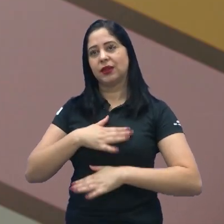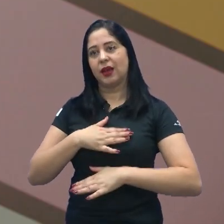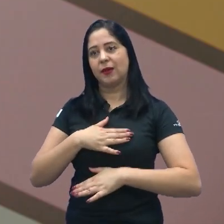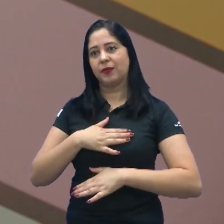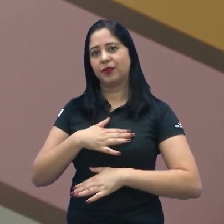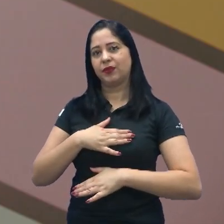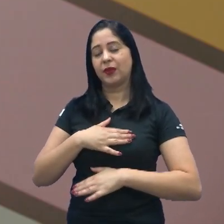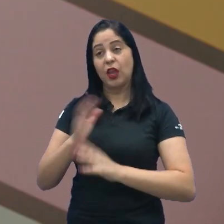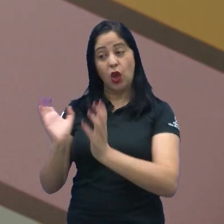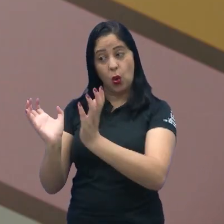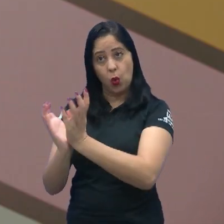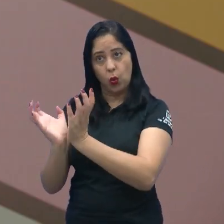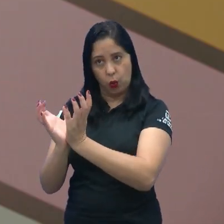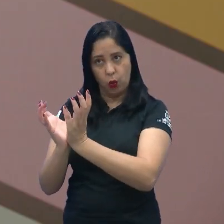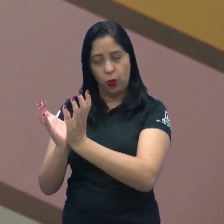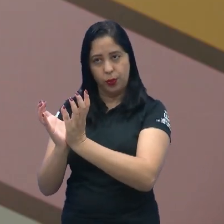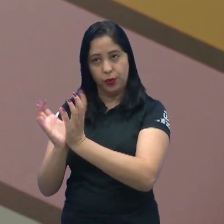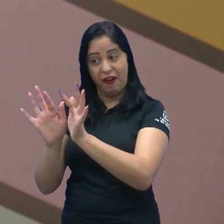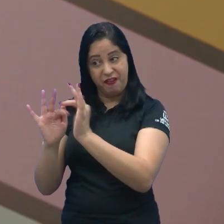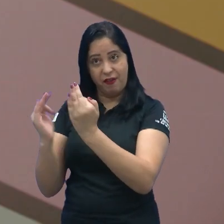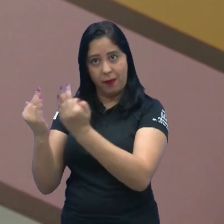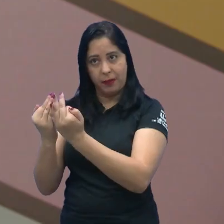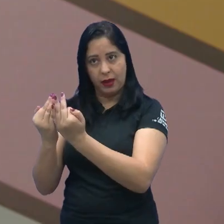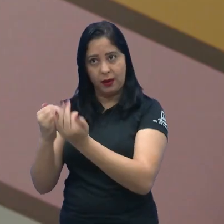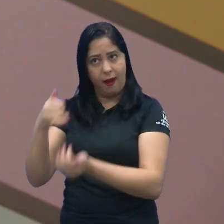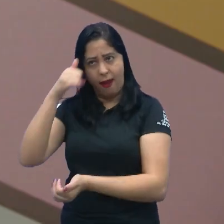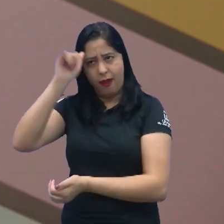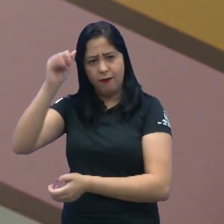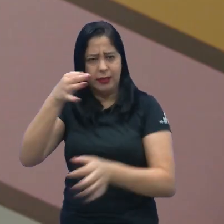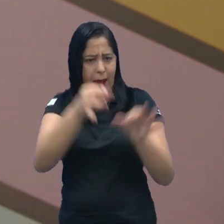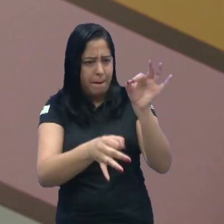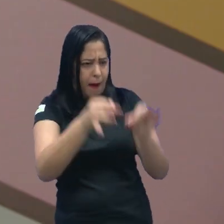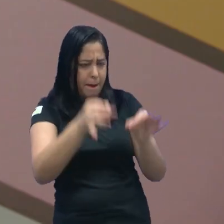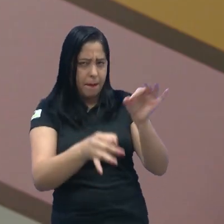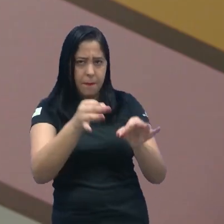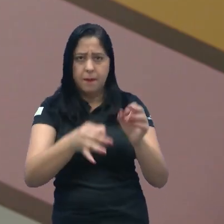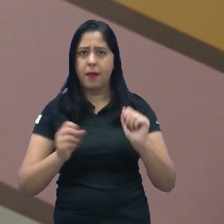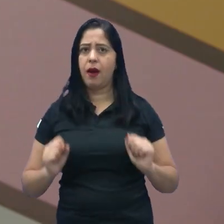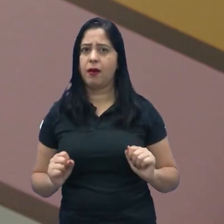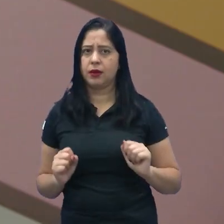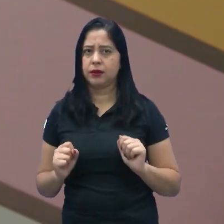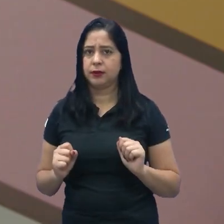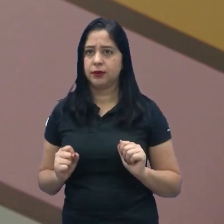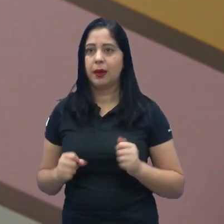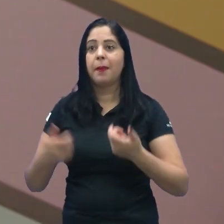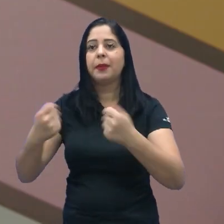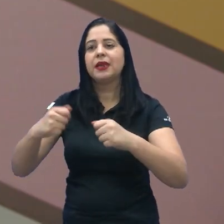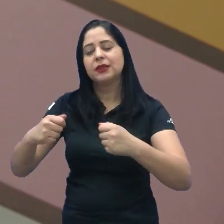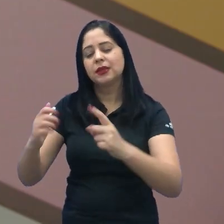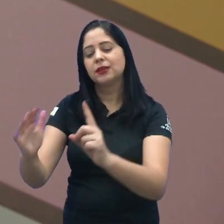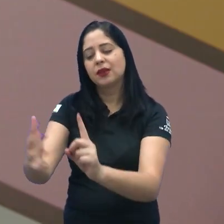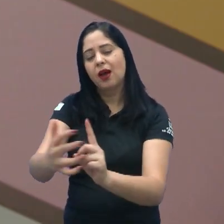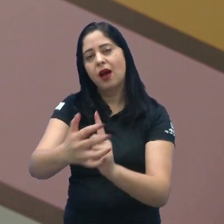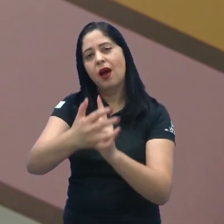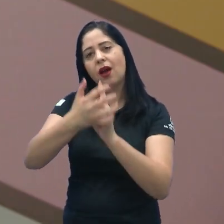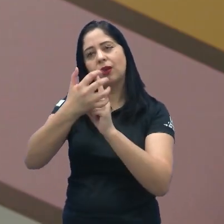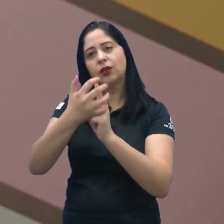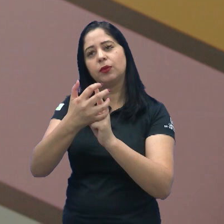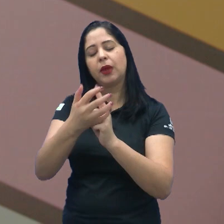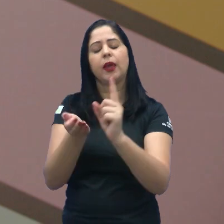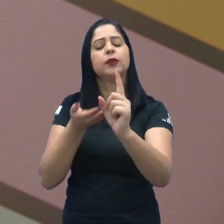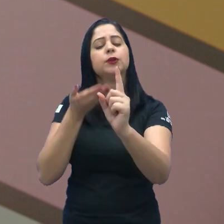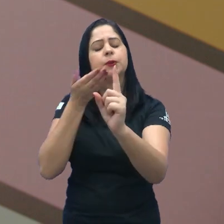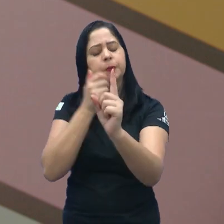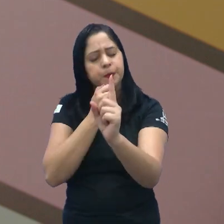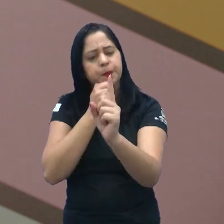de acompanhamento, né, perinatal, é muito sobre acolhimento, escuta,